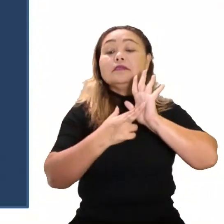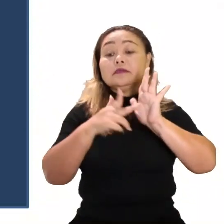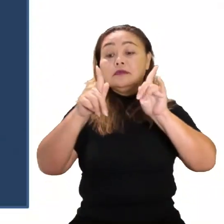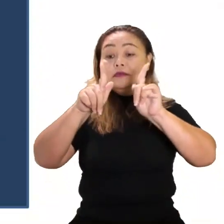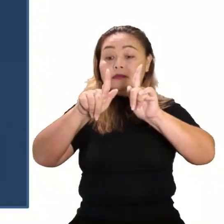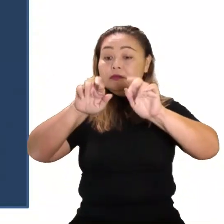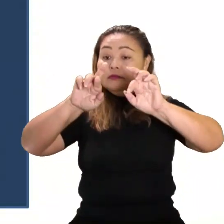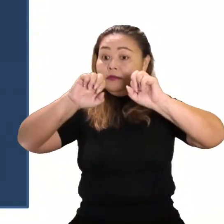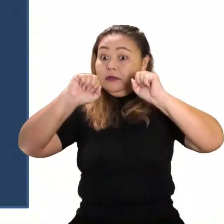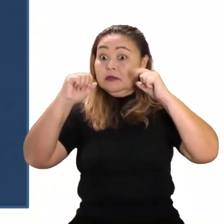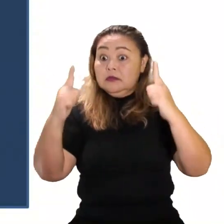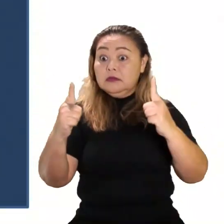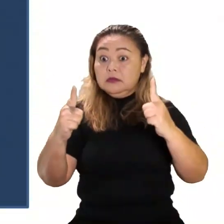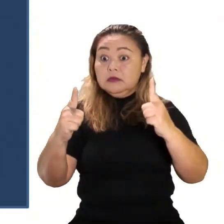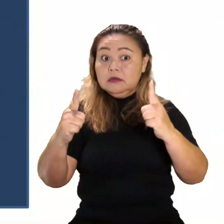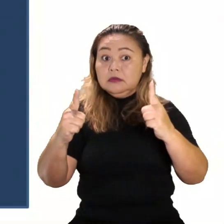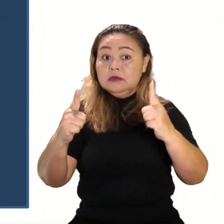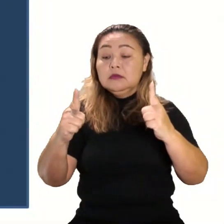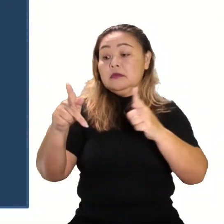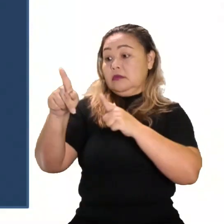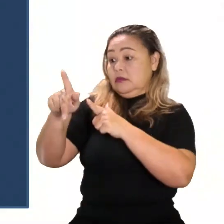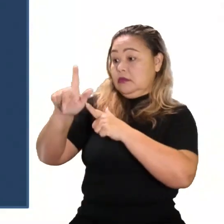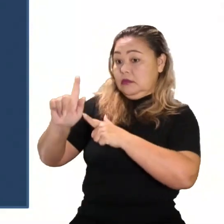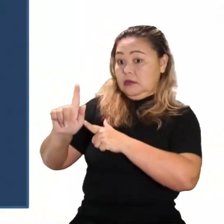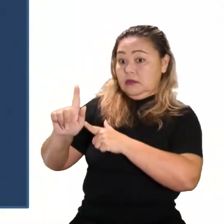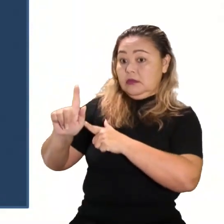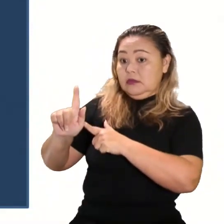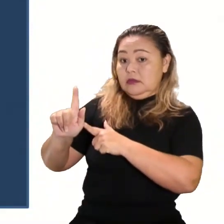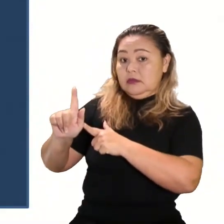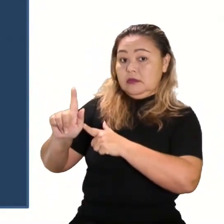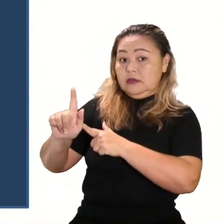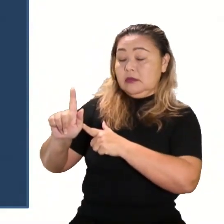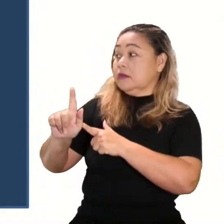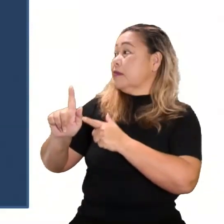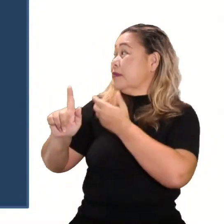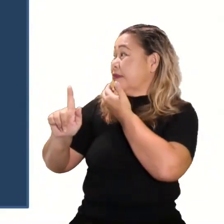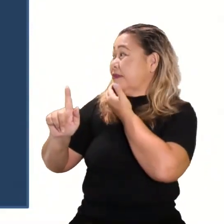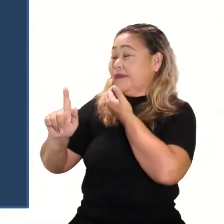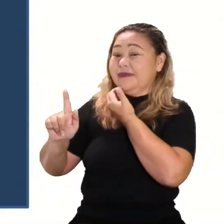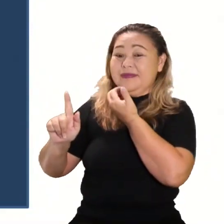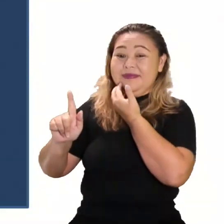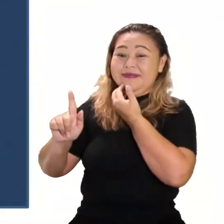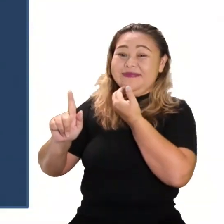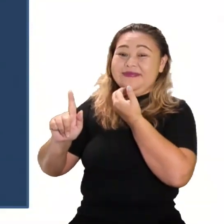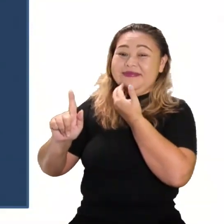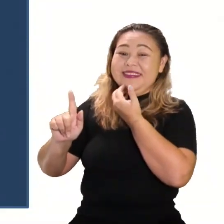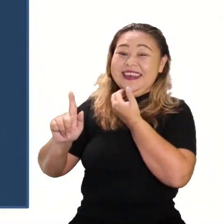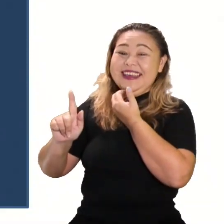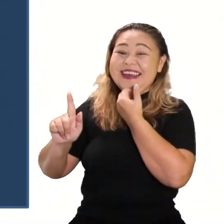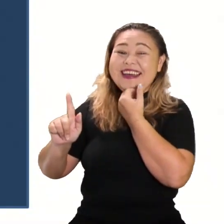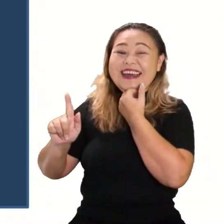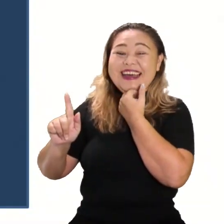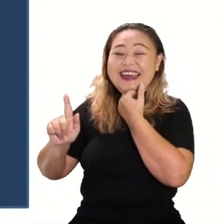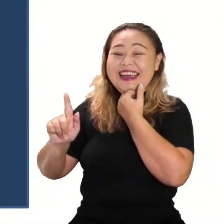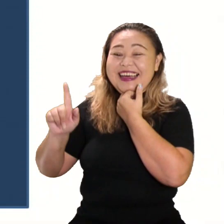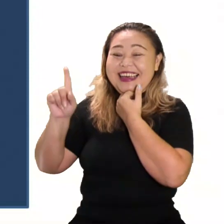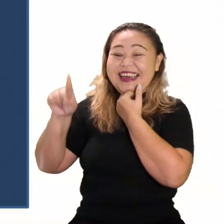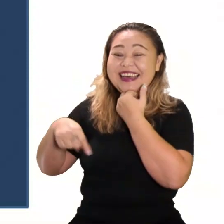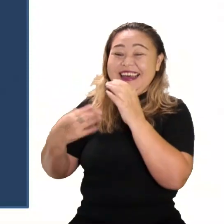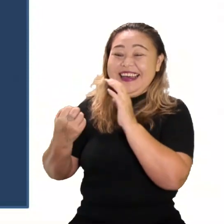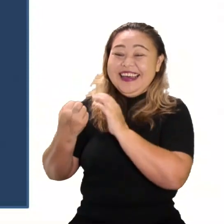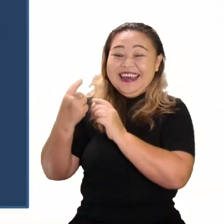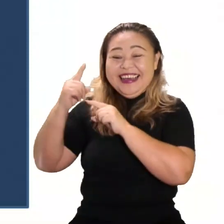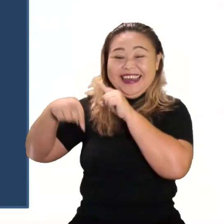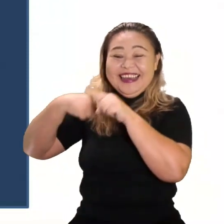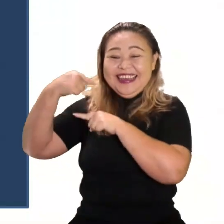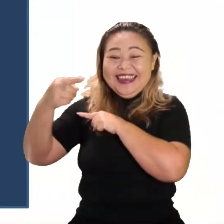o termo geral da progressão geométrica. Pois é, né? Isso aqui, o surgir era